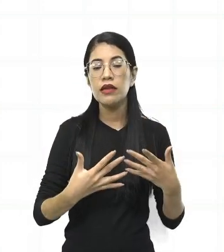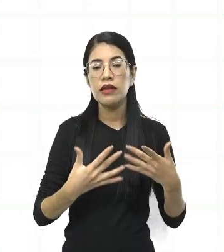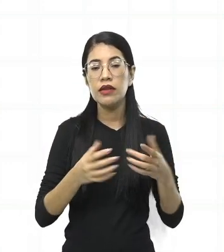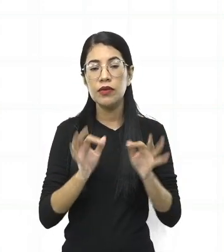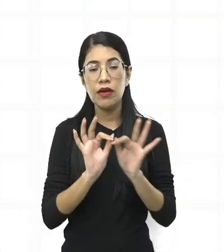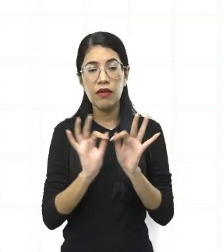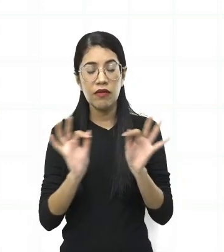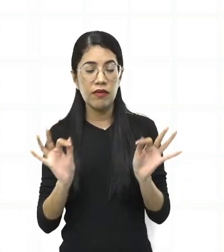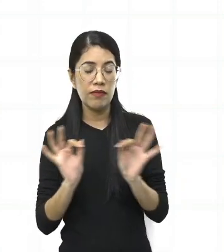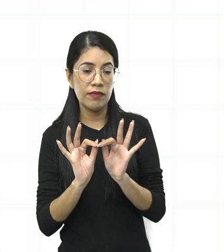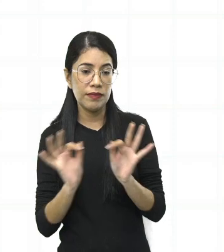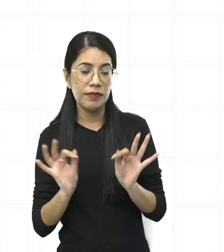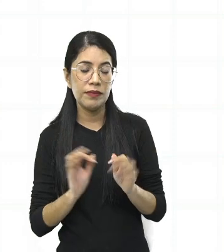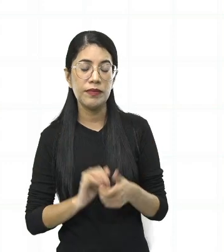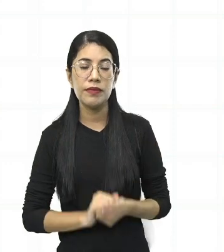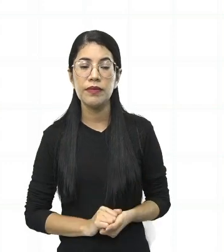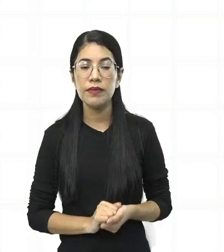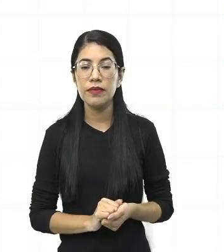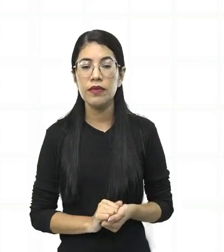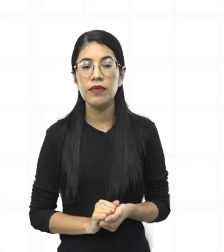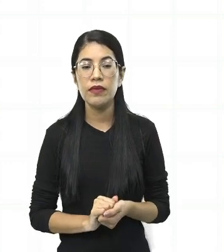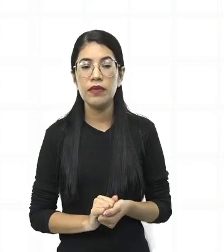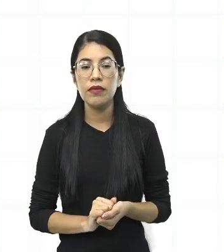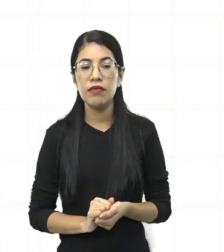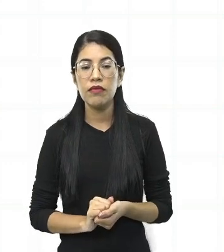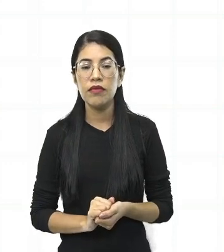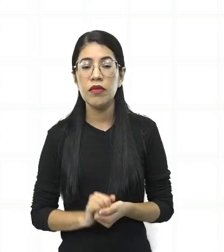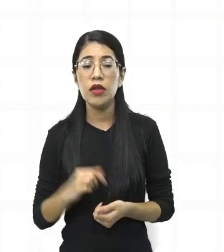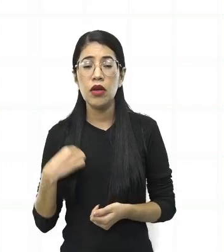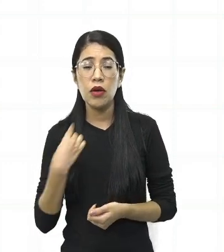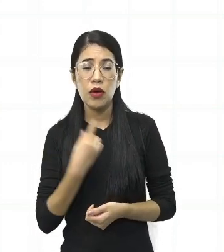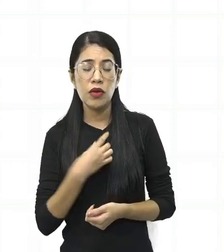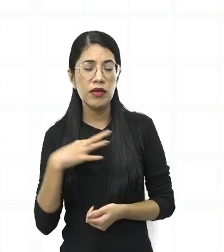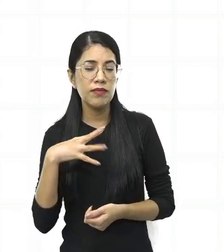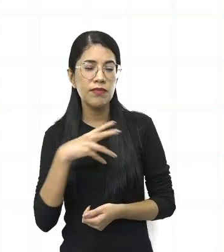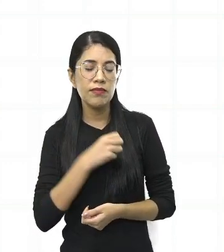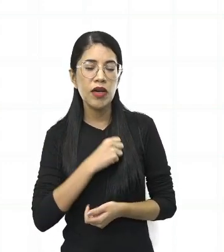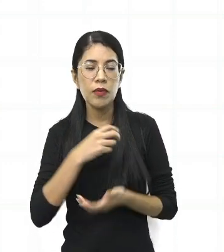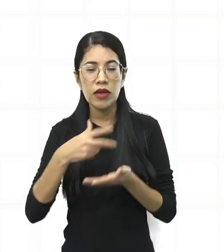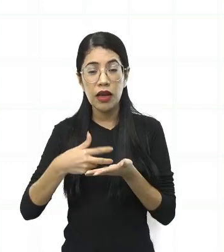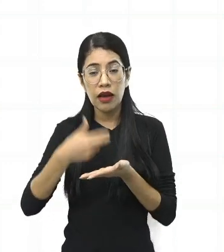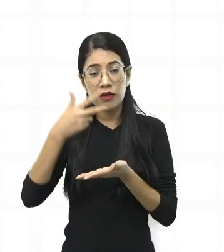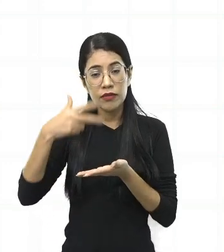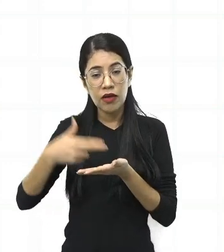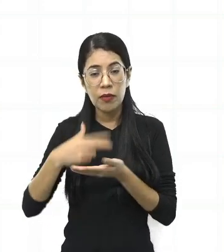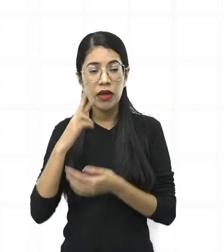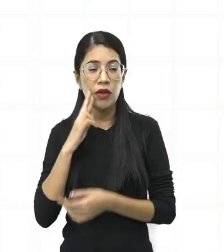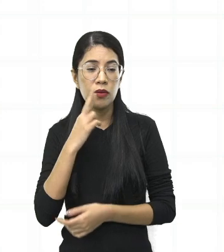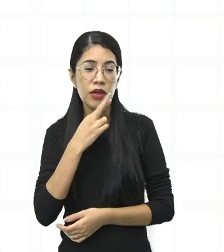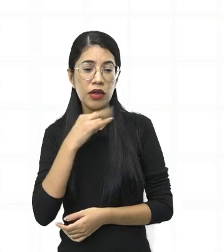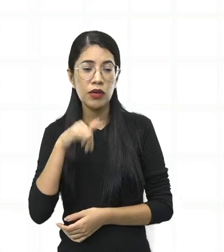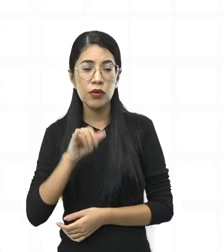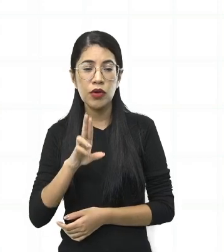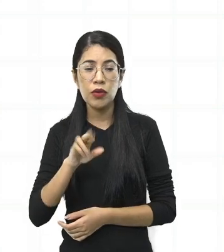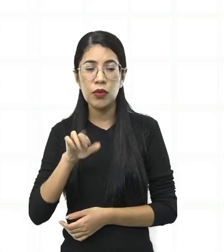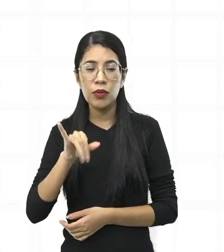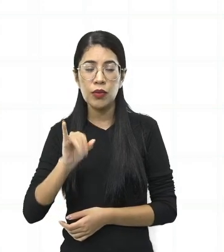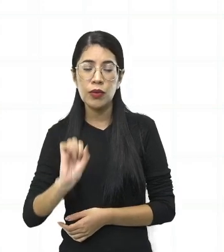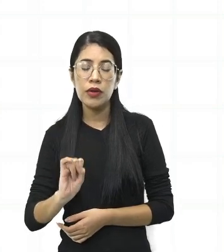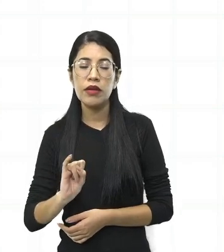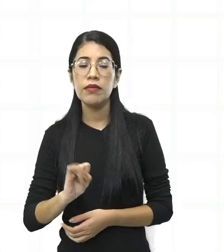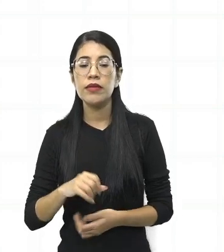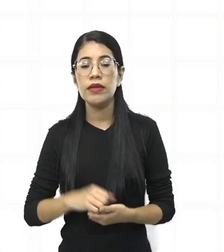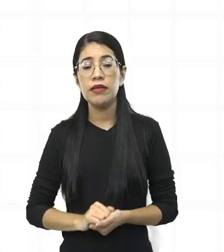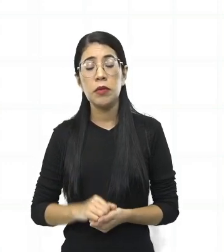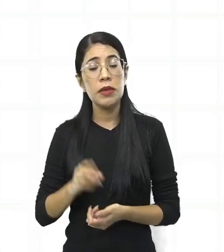ou continuação. Nós amamos o yakisoba do restaurante do Yuri. Aliás, vamos